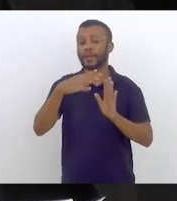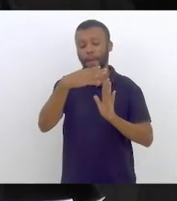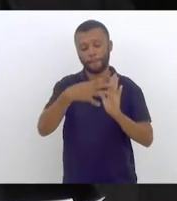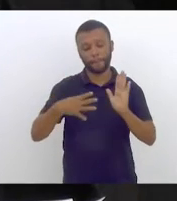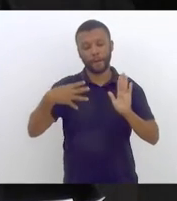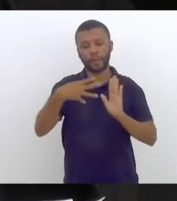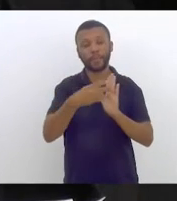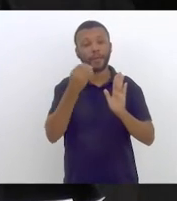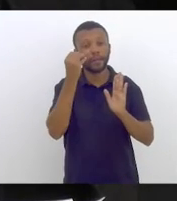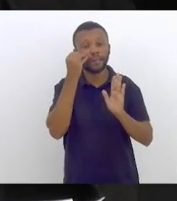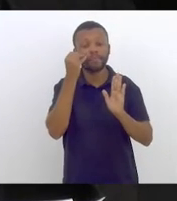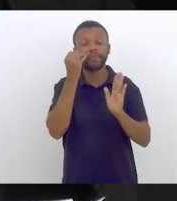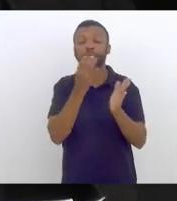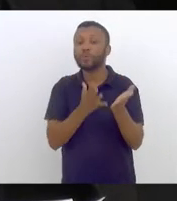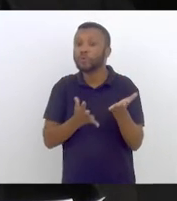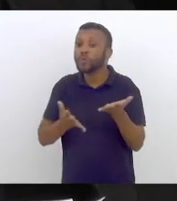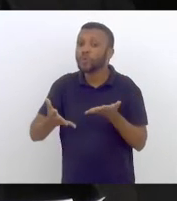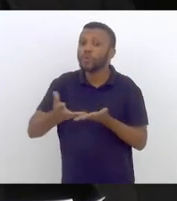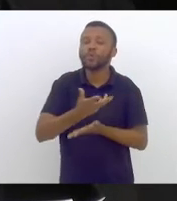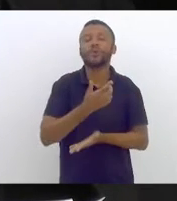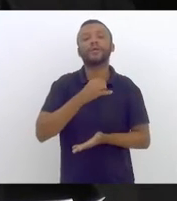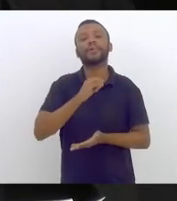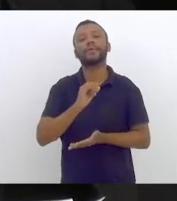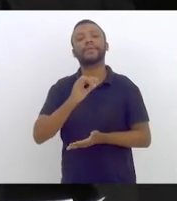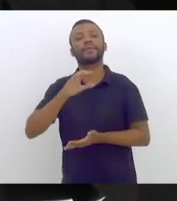a estimativa, de arrecadação de ICMS,